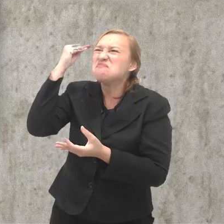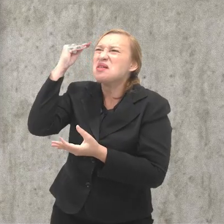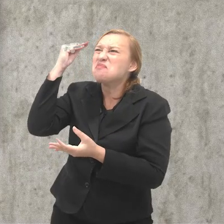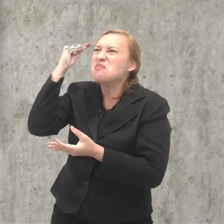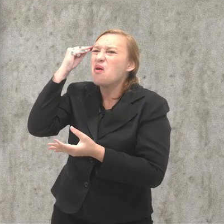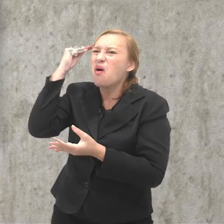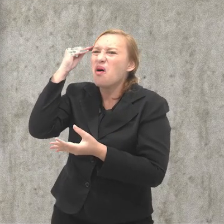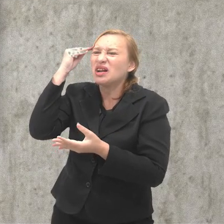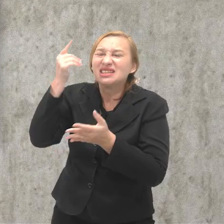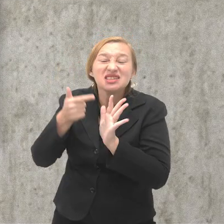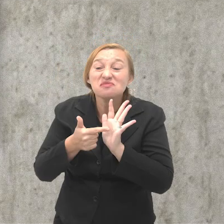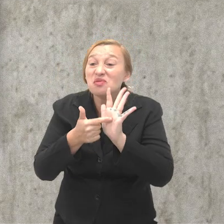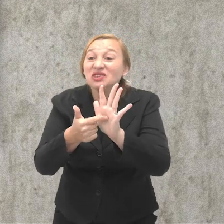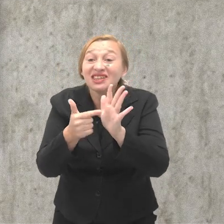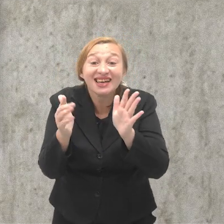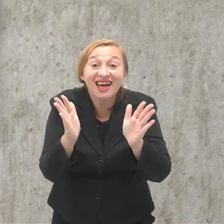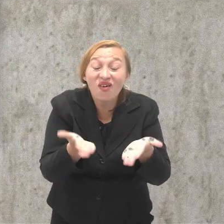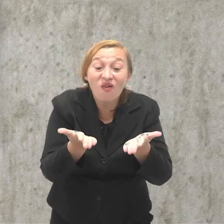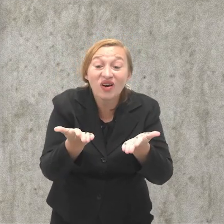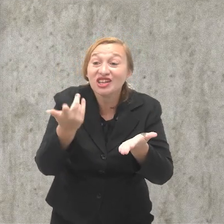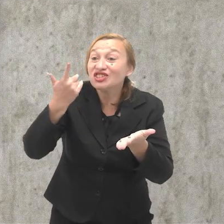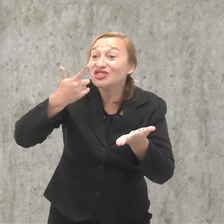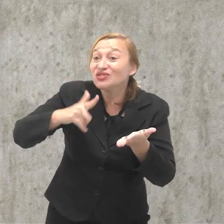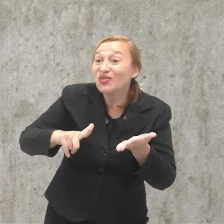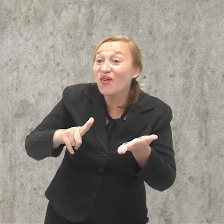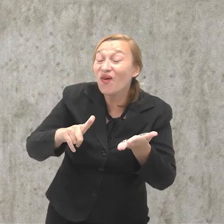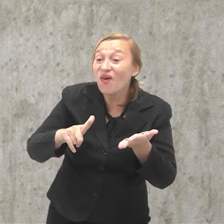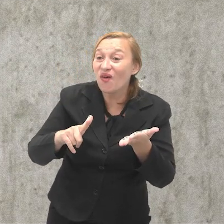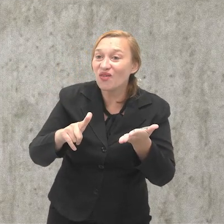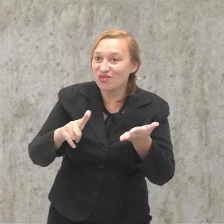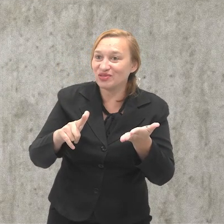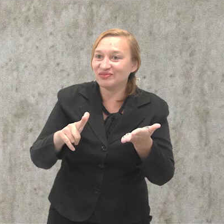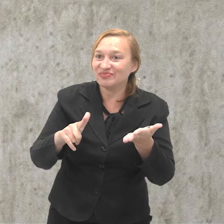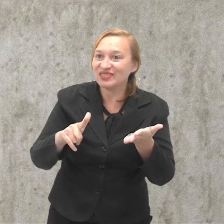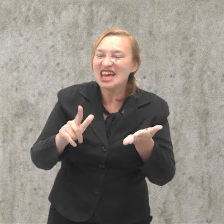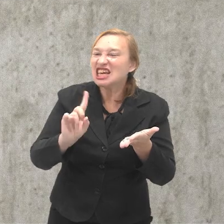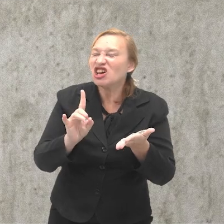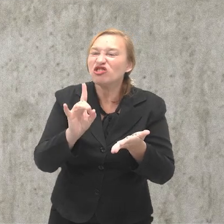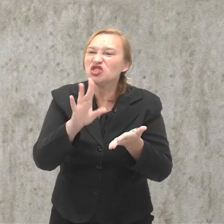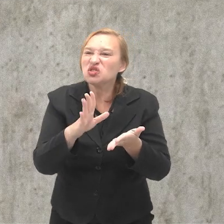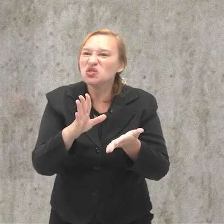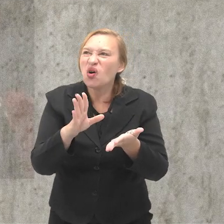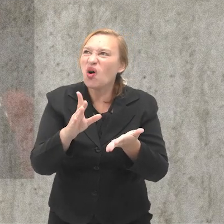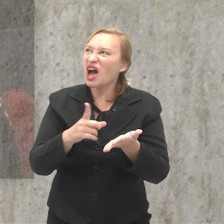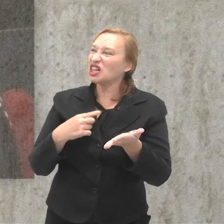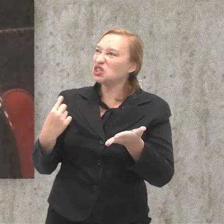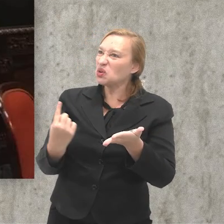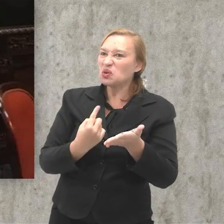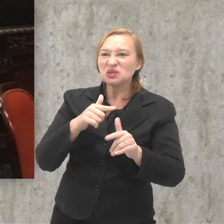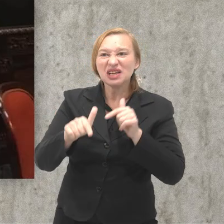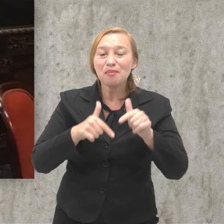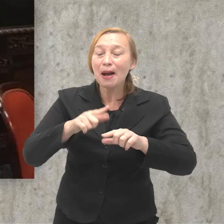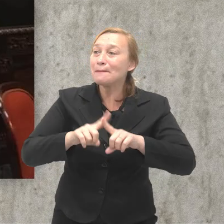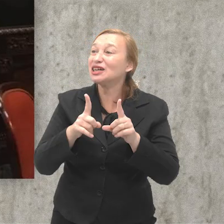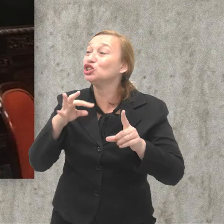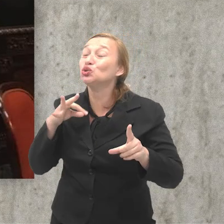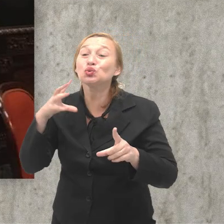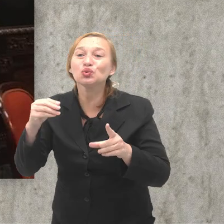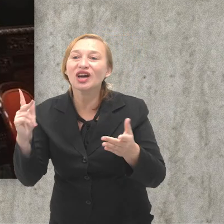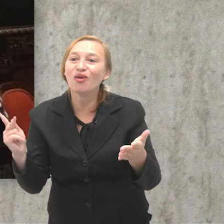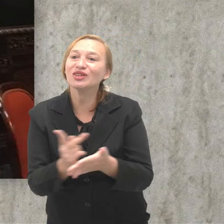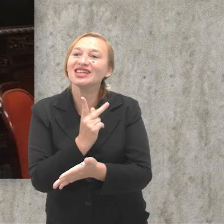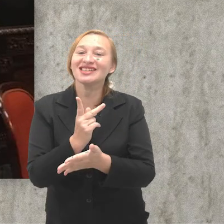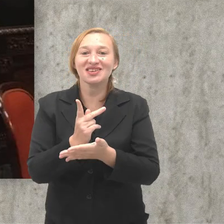como se muitas memórias estivessem sendo sobrepostas e tivessem vindo à tona, não só as nossas do